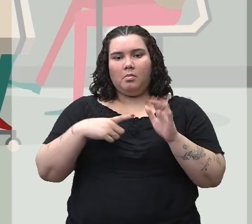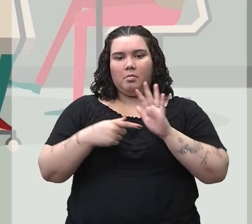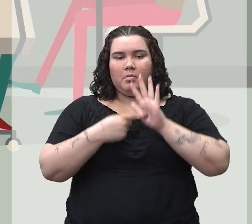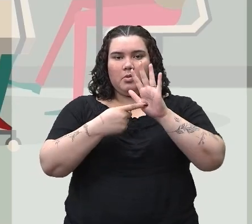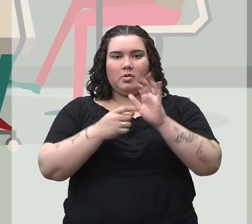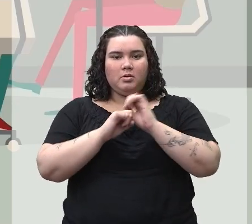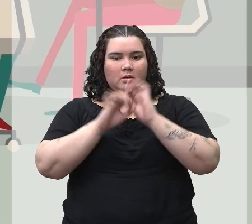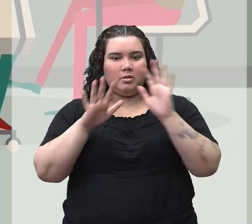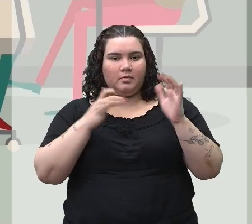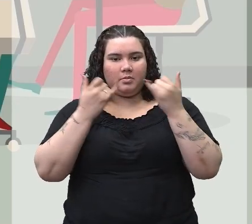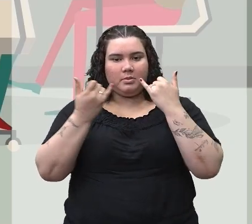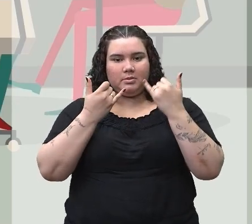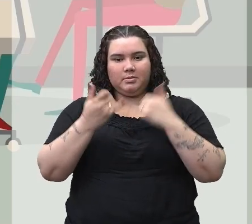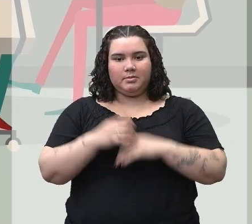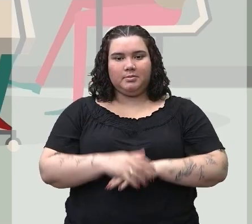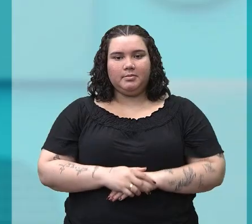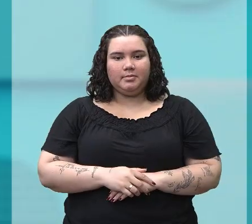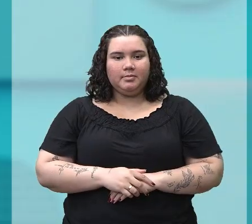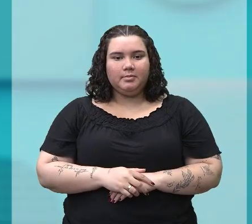essa sensação.